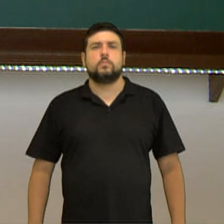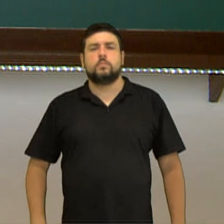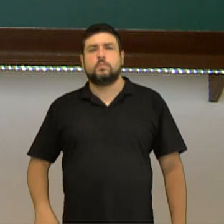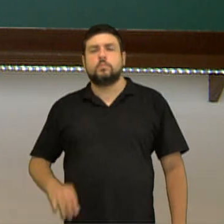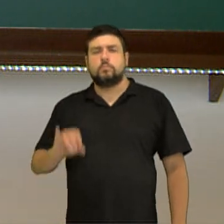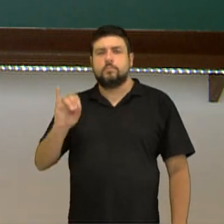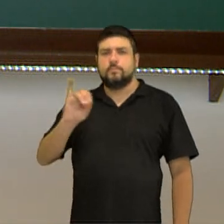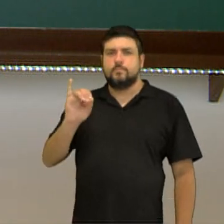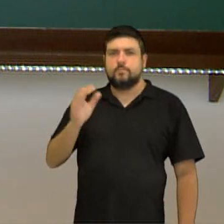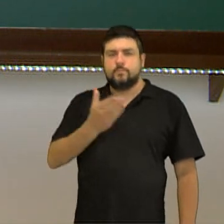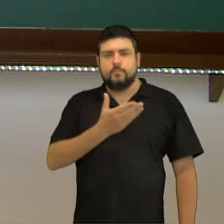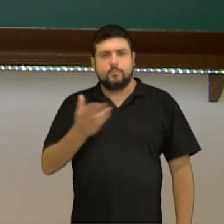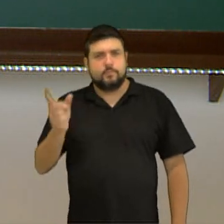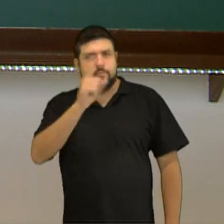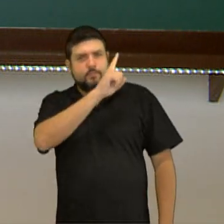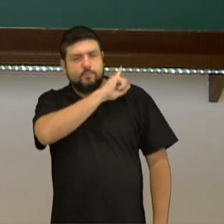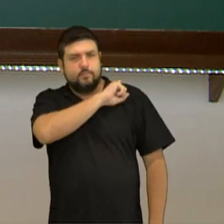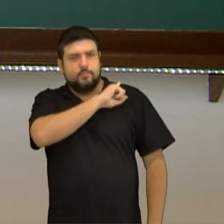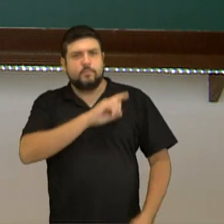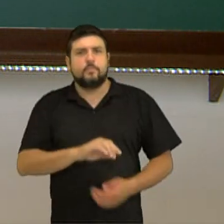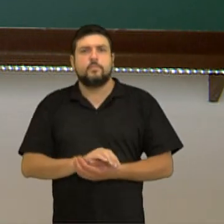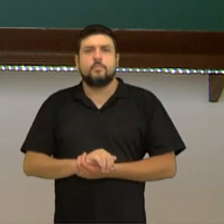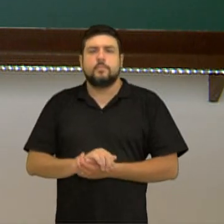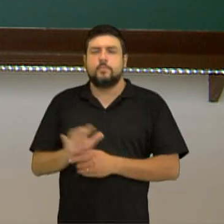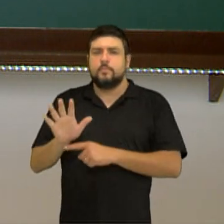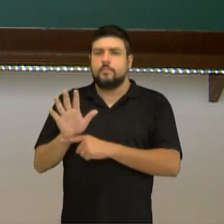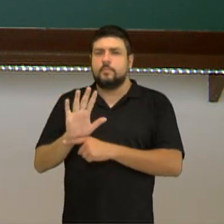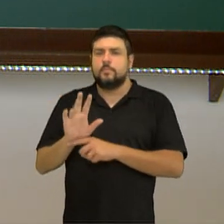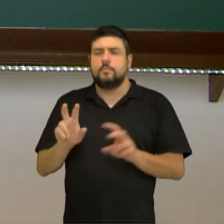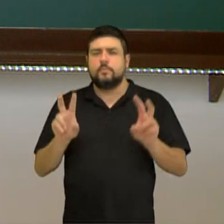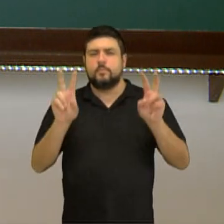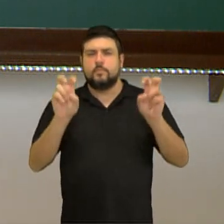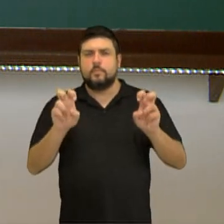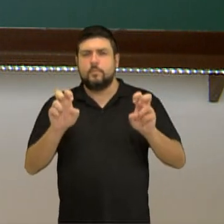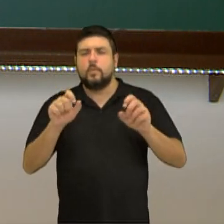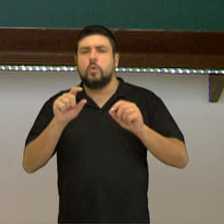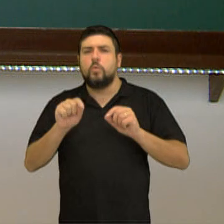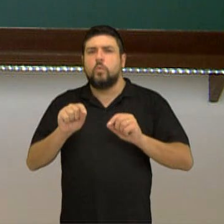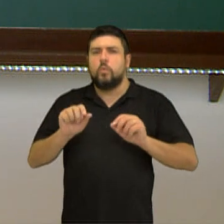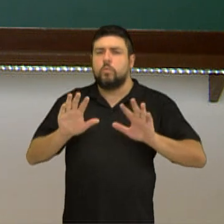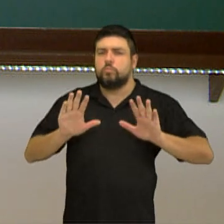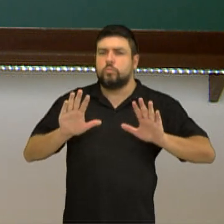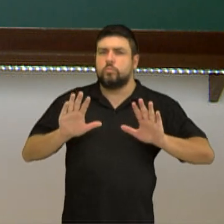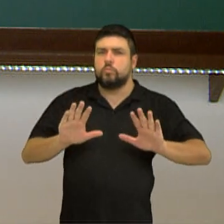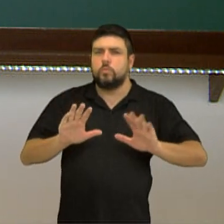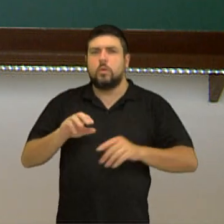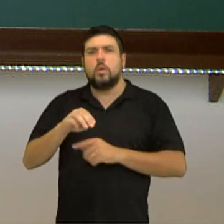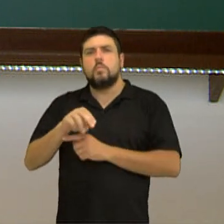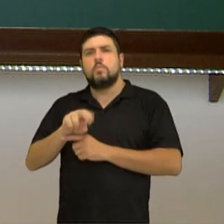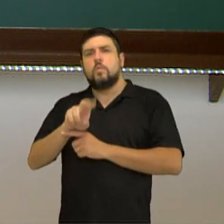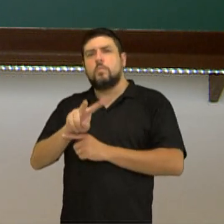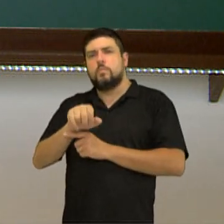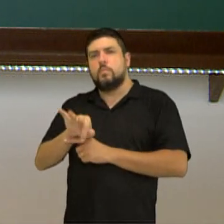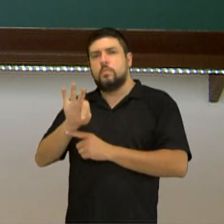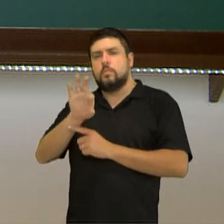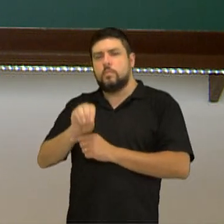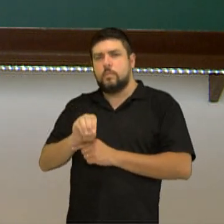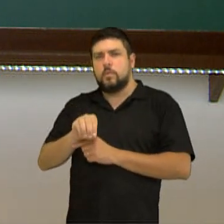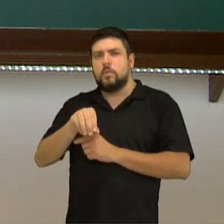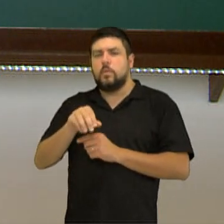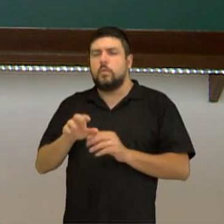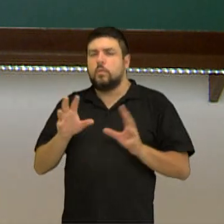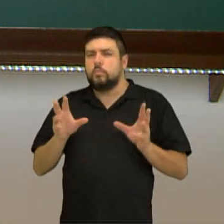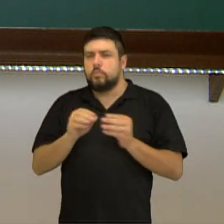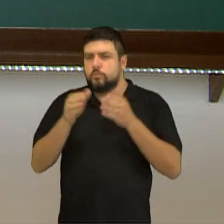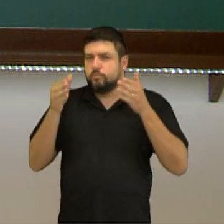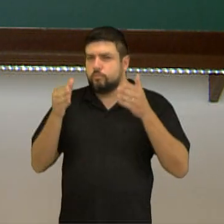Olá, estudantes da primeira série. Nesse vídeo vamos falar sobre movimento, em especial o movimento uniformemente variado.